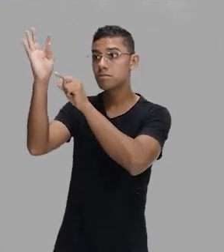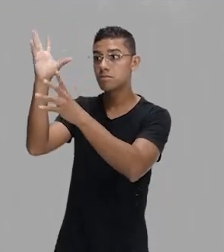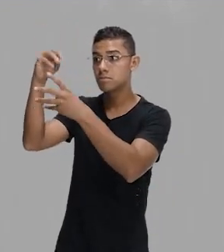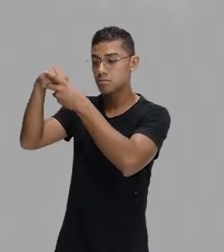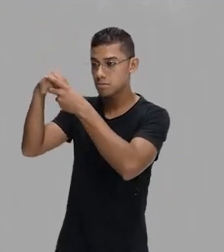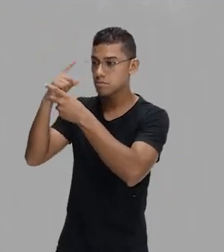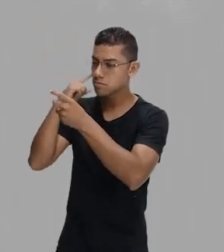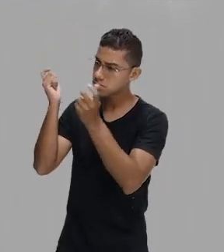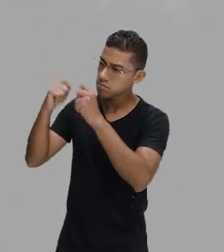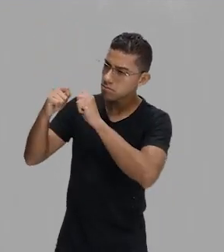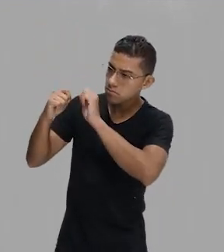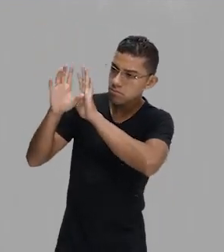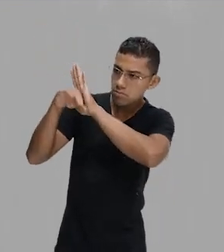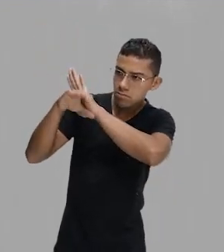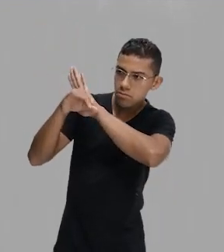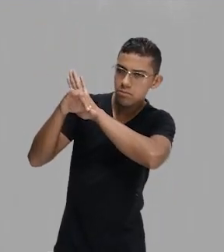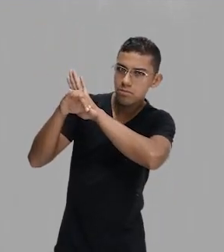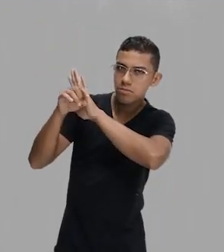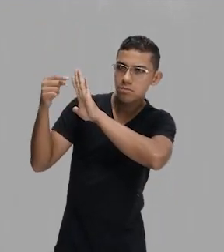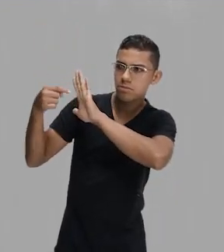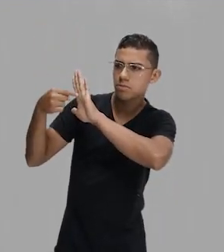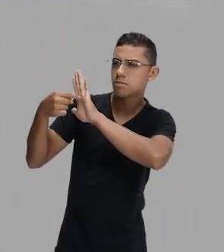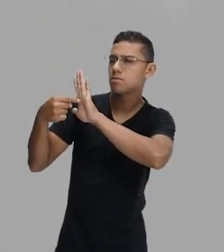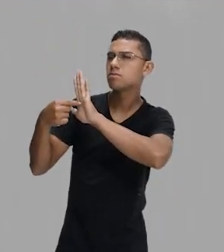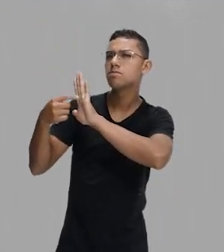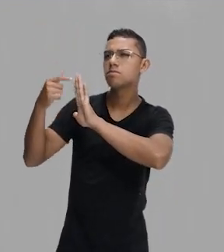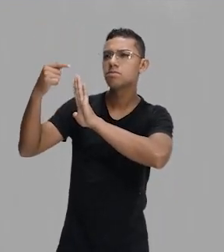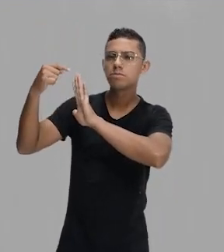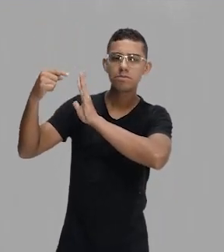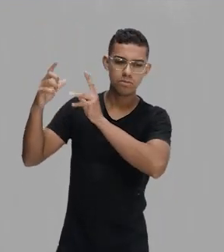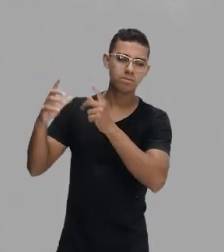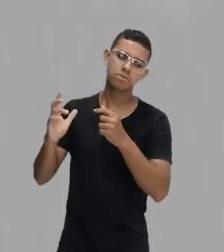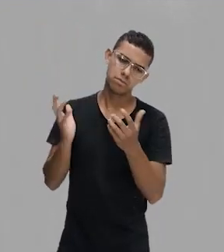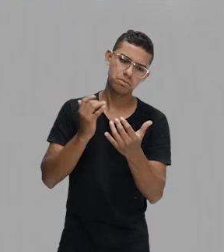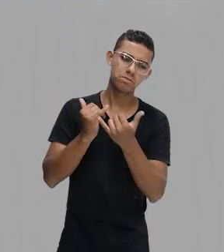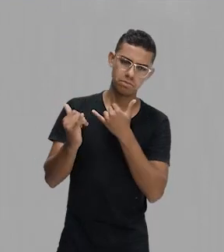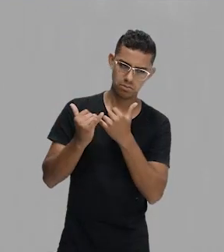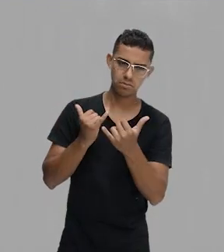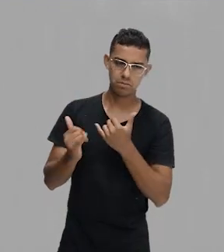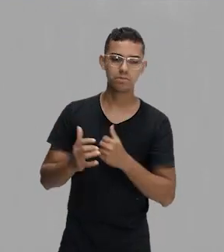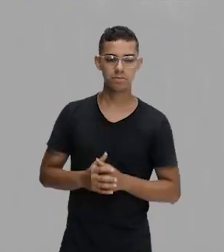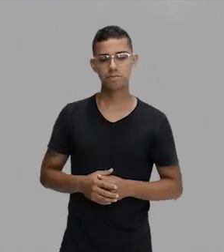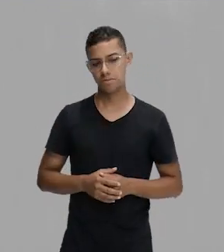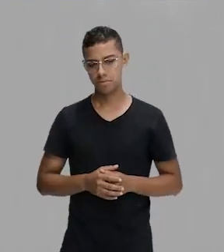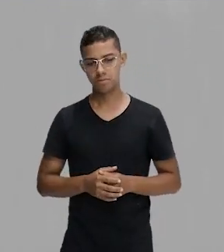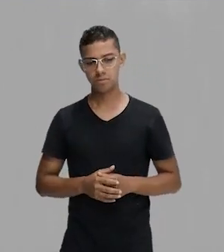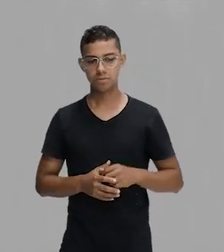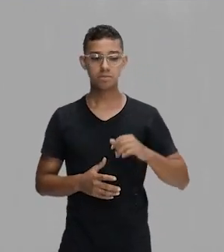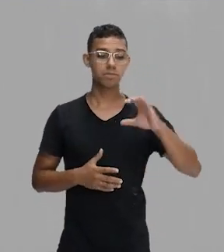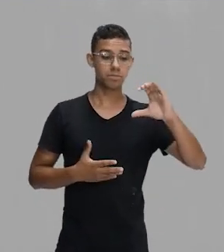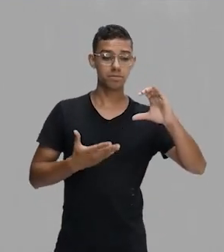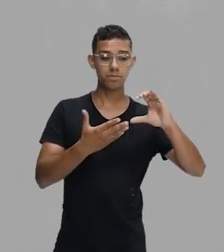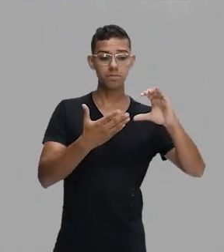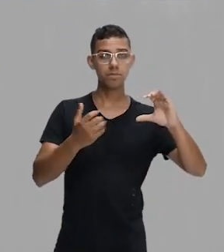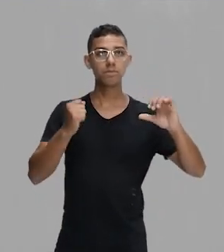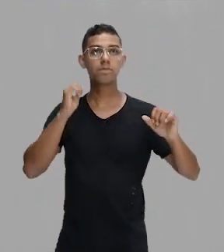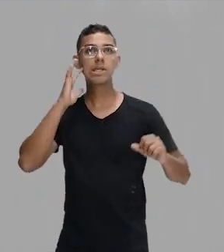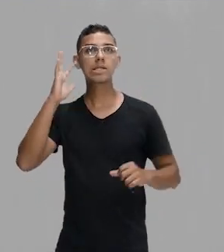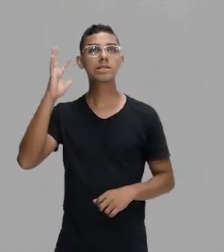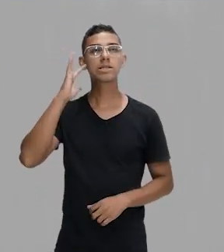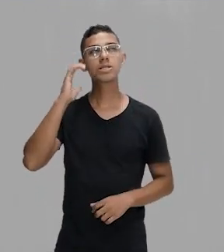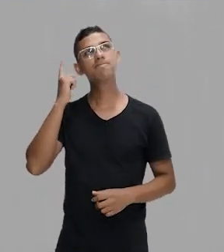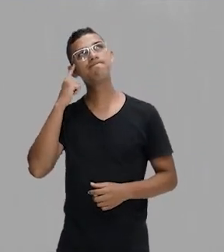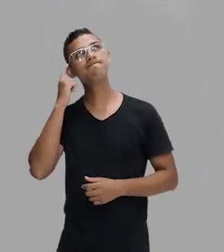Não me parece muito adequado, porque estaria parecendo com a letra A até, né? Letra C, fazer deduções.